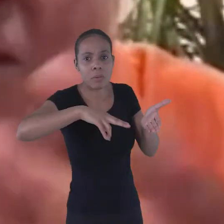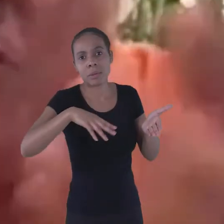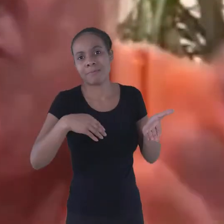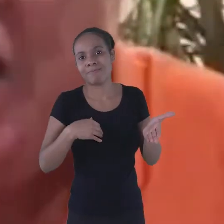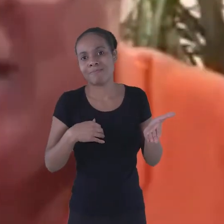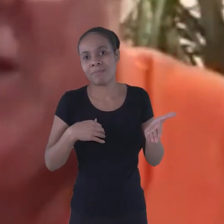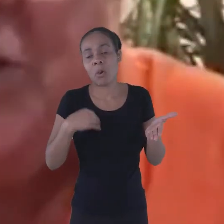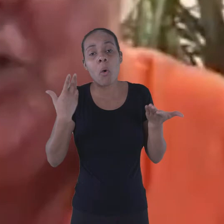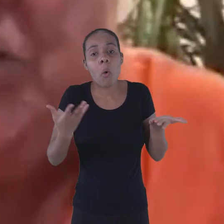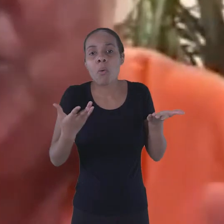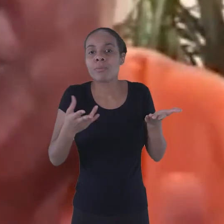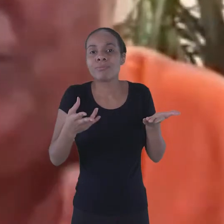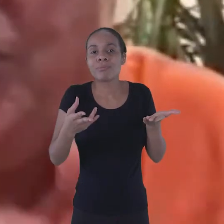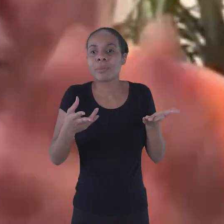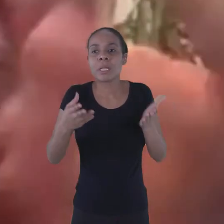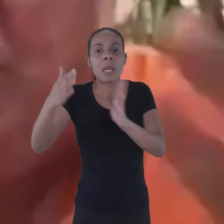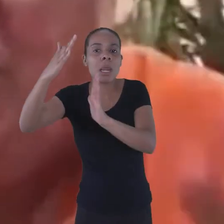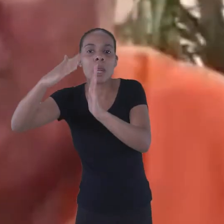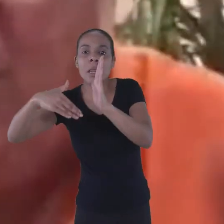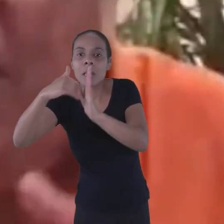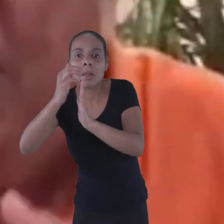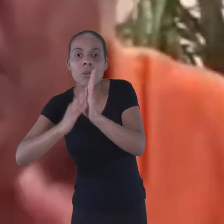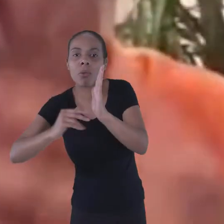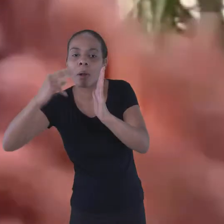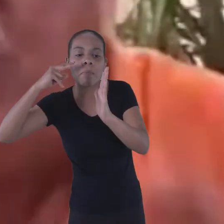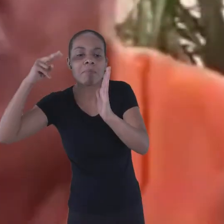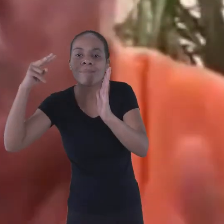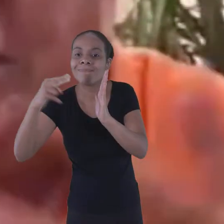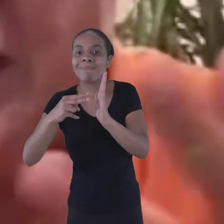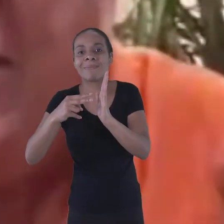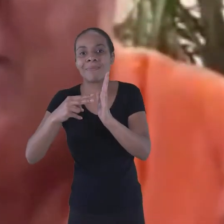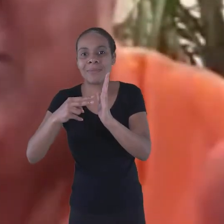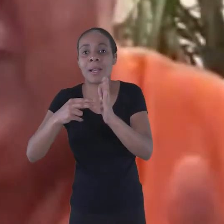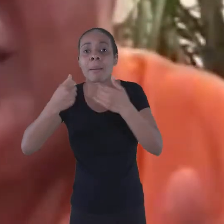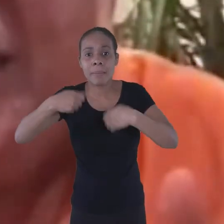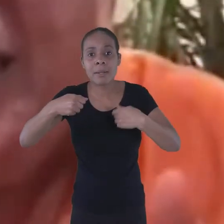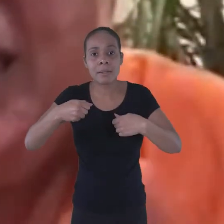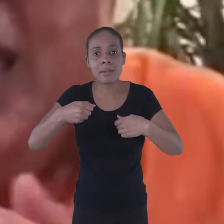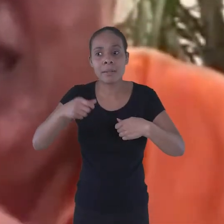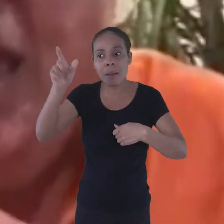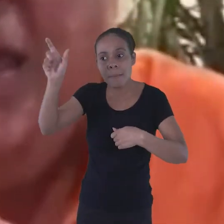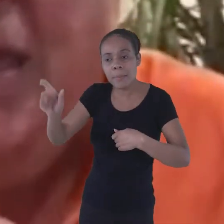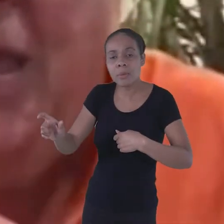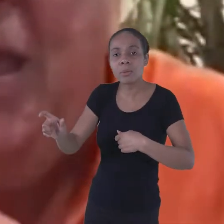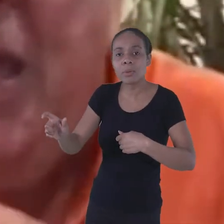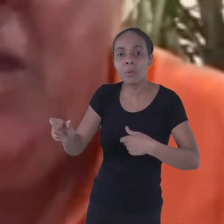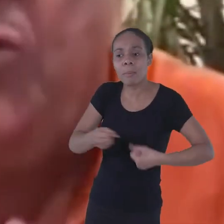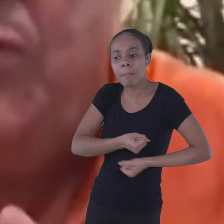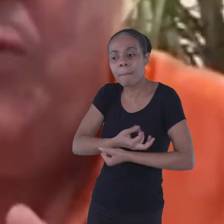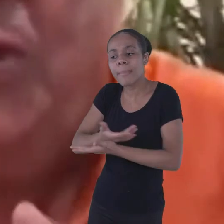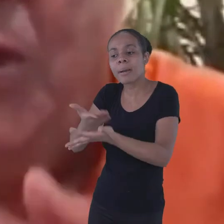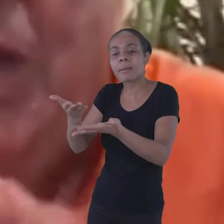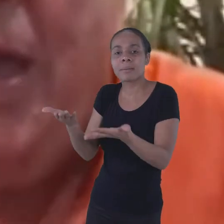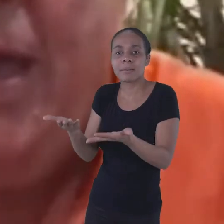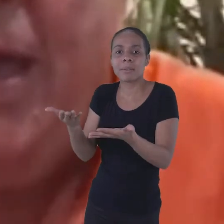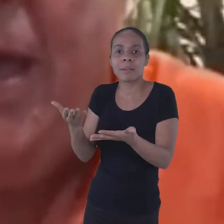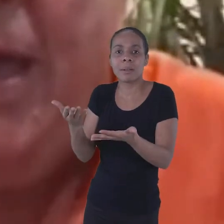Porque senão é um diletantismo, é só um ato solitário que você faz. E